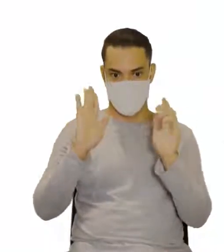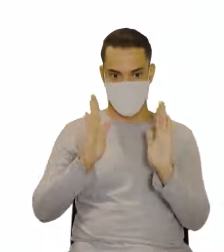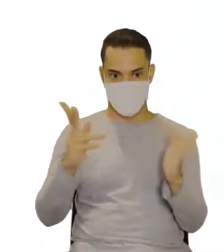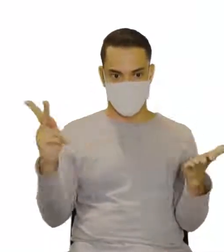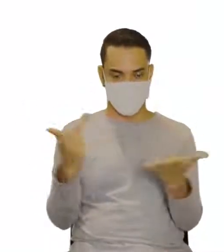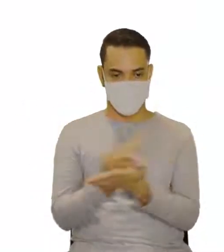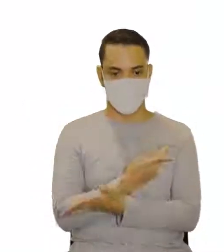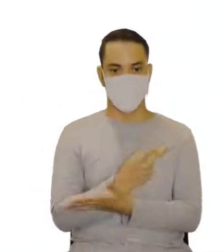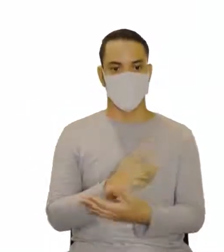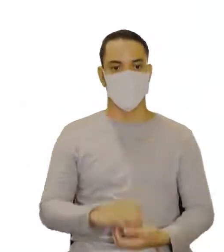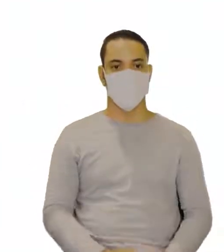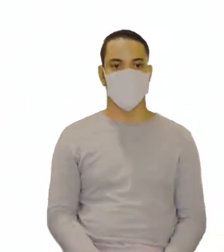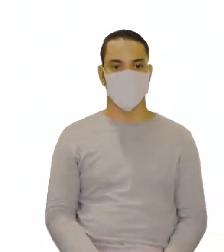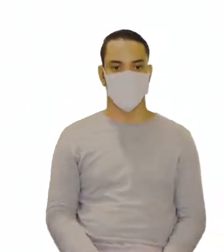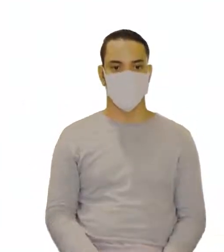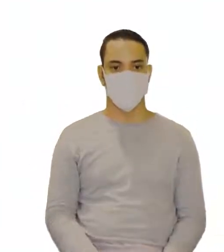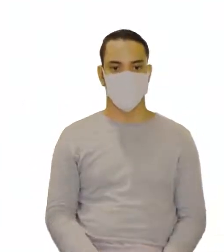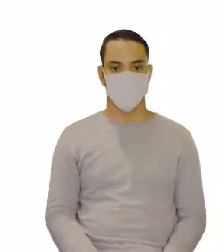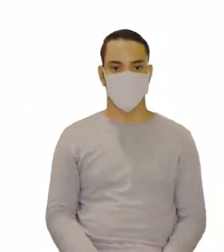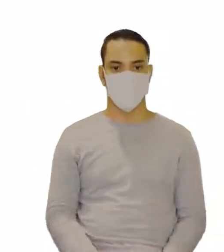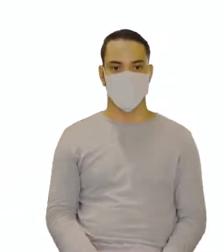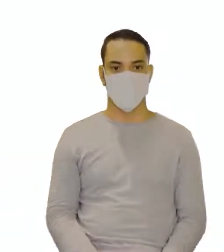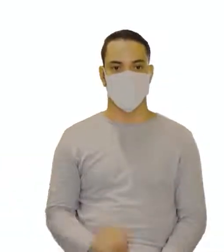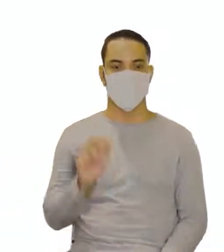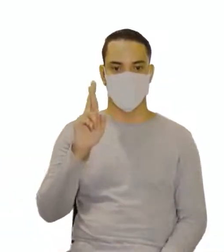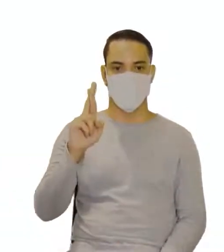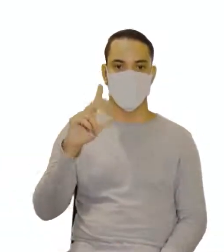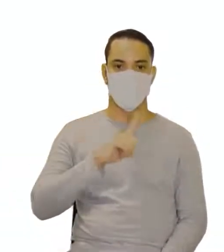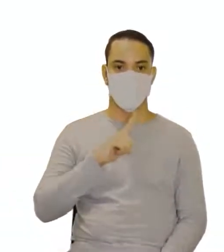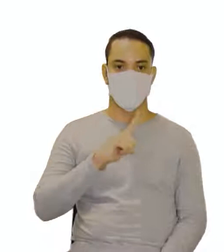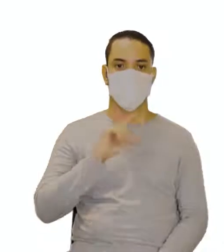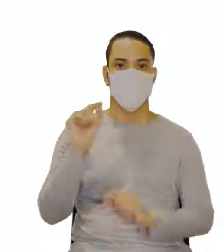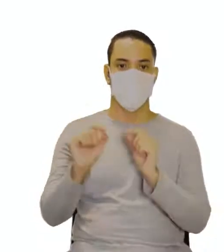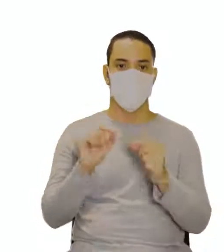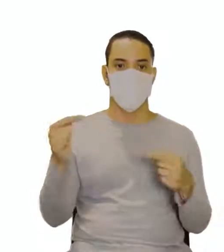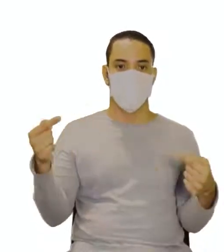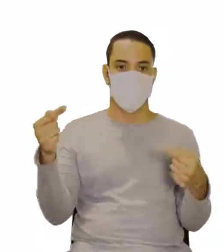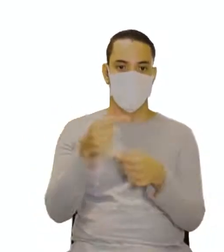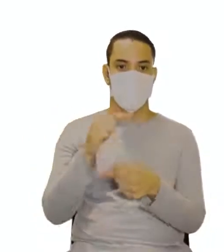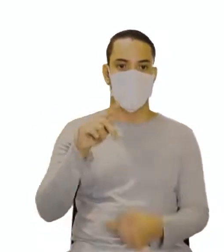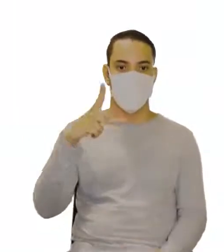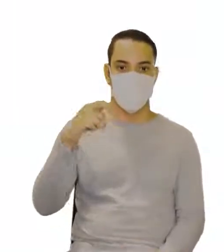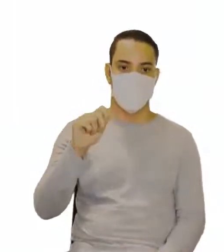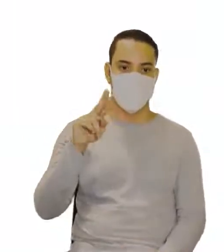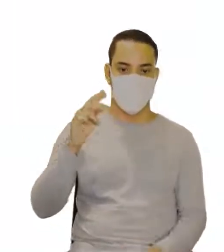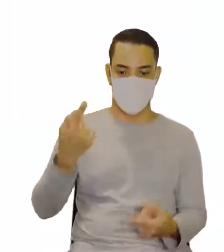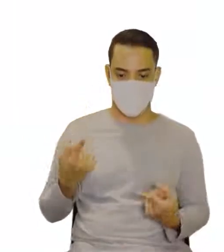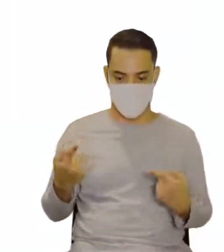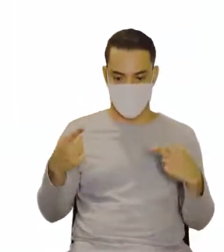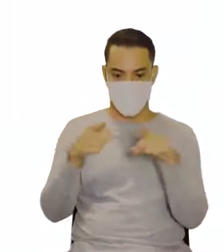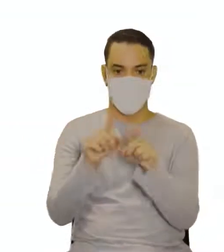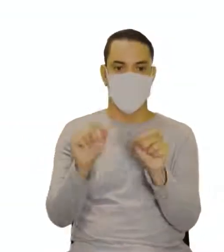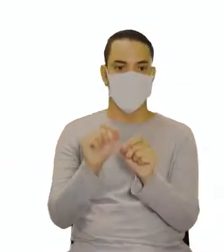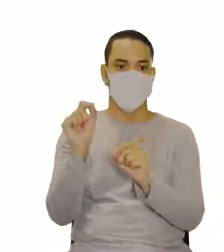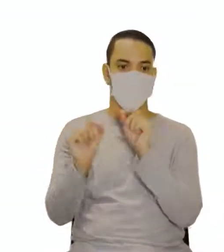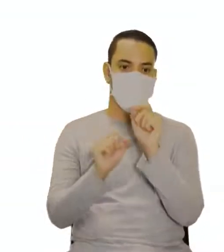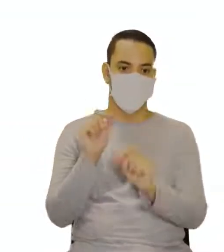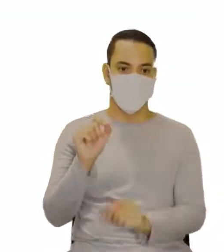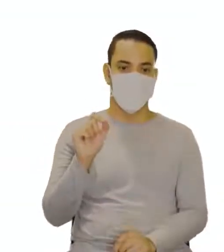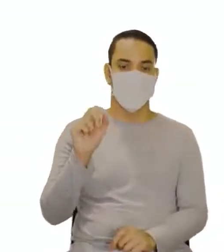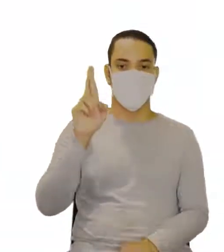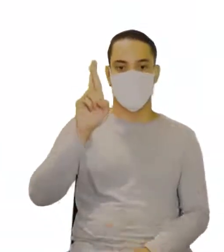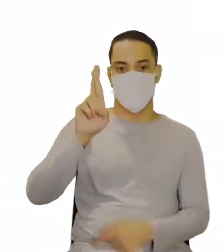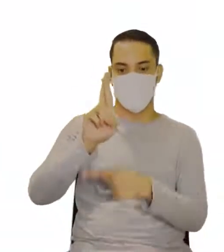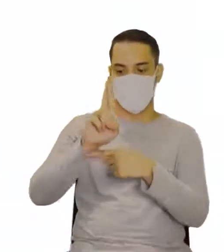aqui, e essas resistências, elas estão em paralelo. O que a gente vai fazer é a resistência